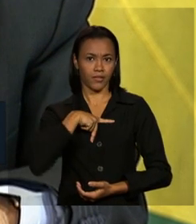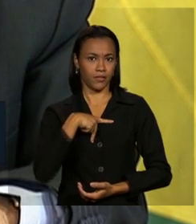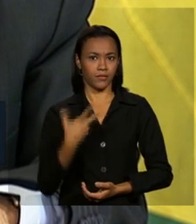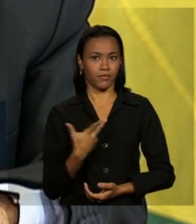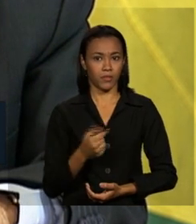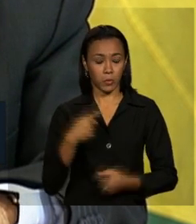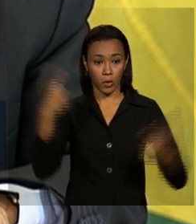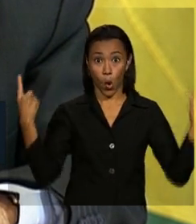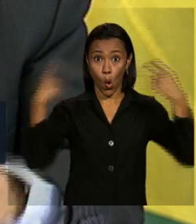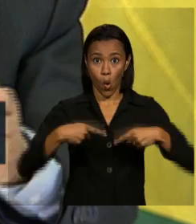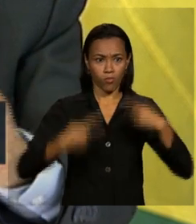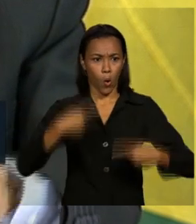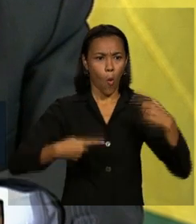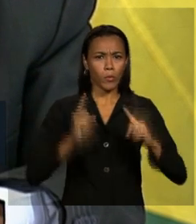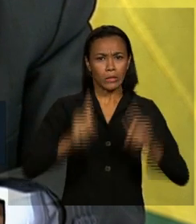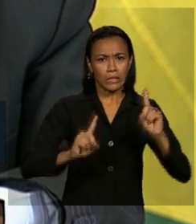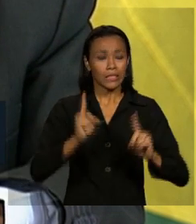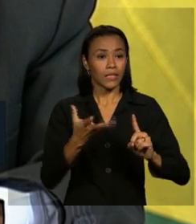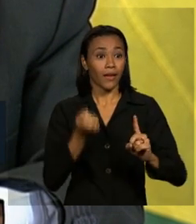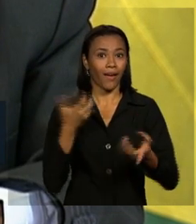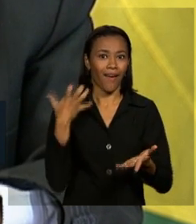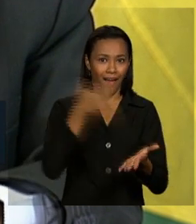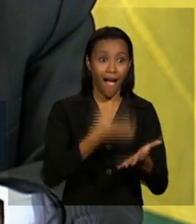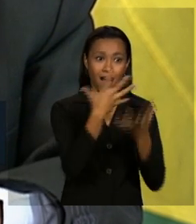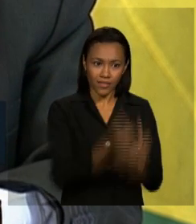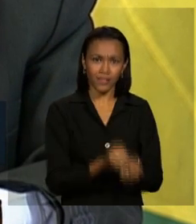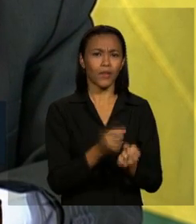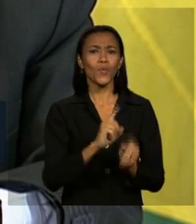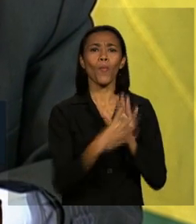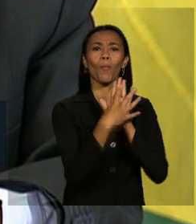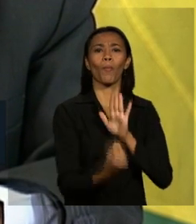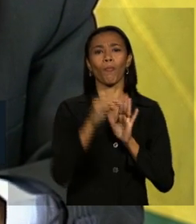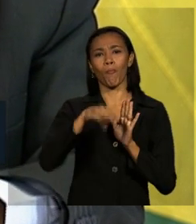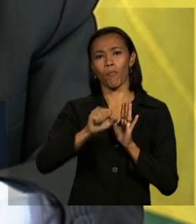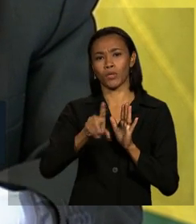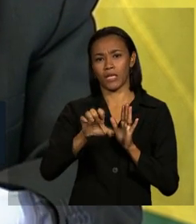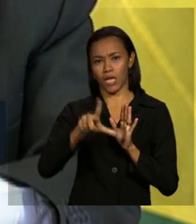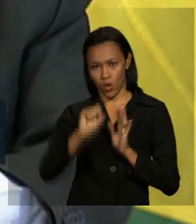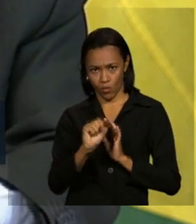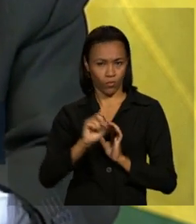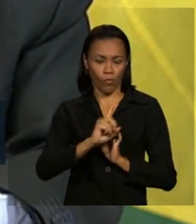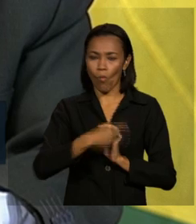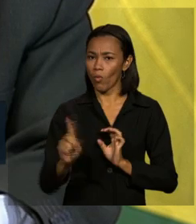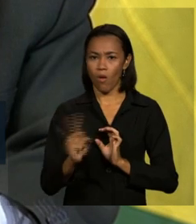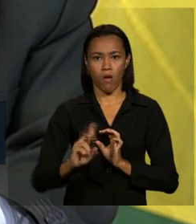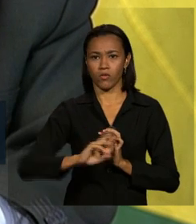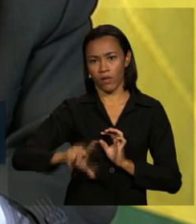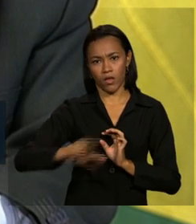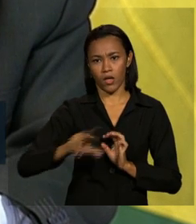eh de tocar essa concessão não é o modelo que está em jogo no que se refere